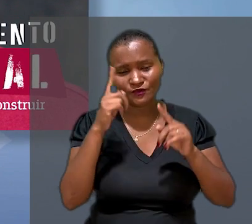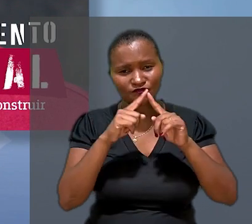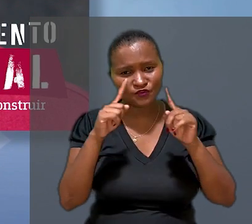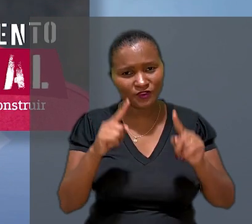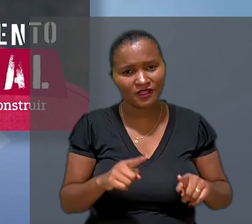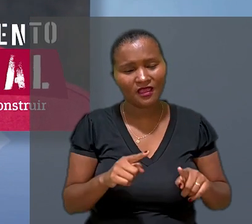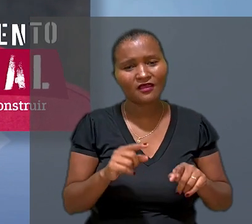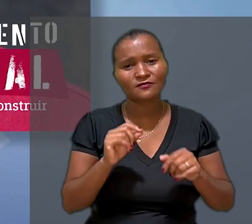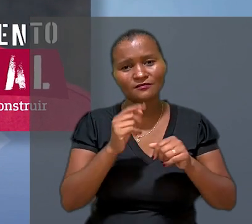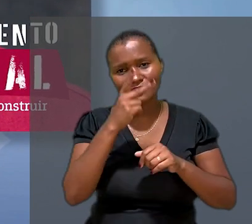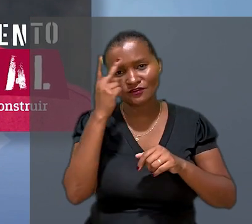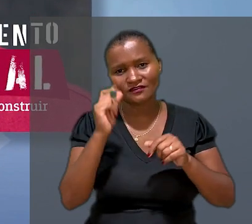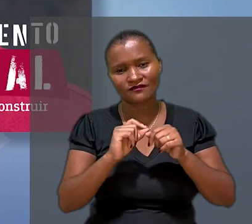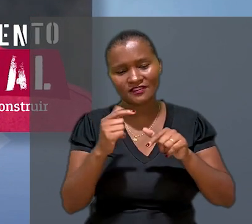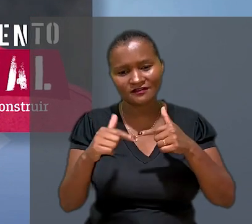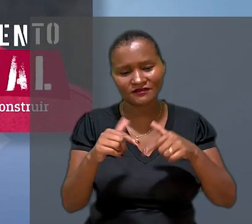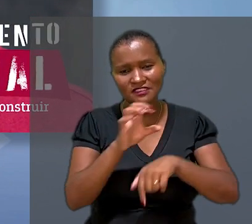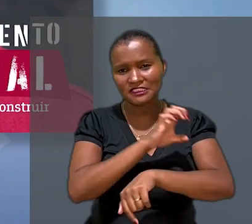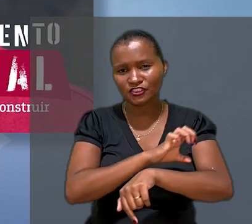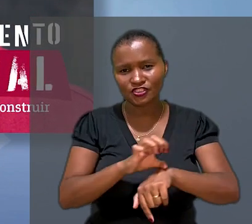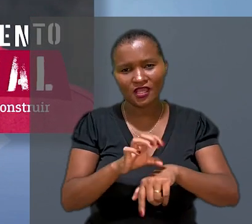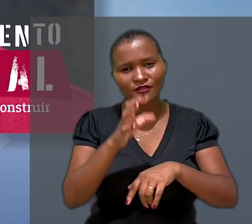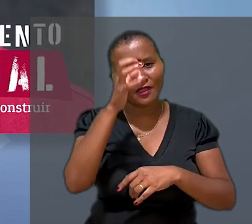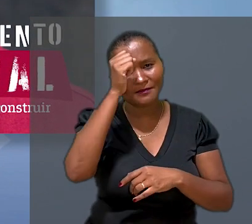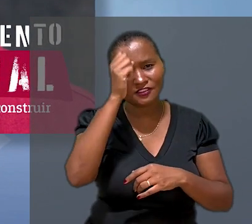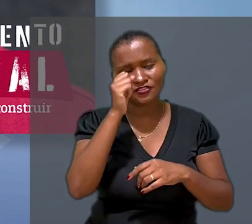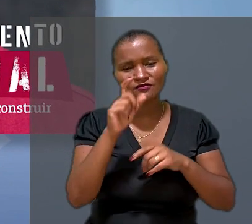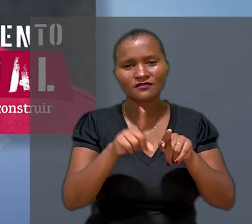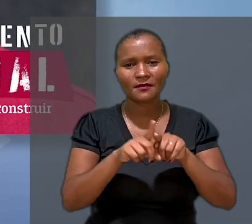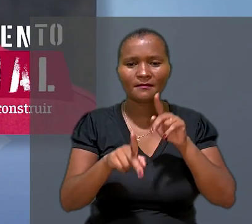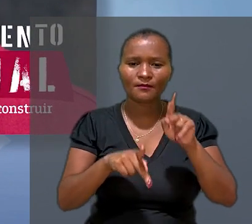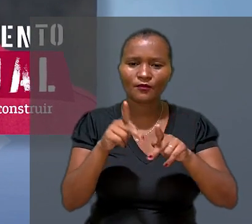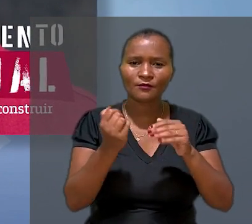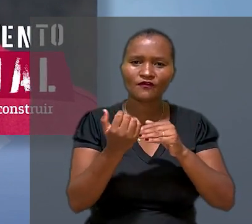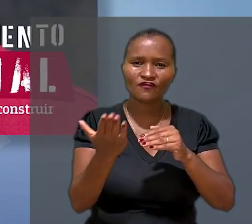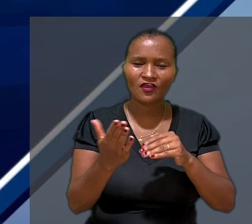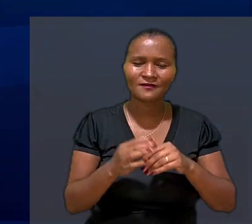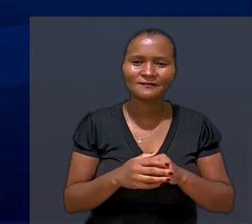serviço, estagiários, jovens aprendizes e público externo.